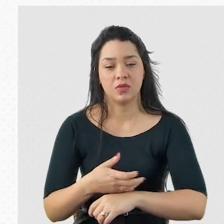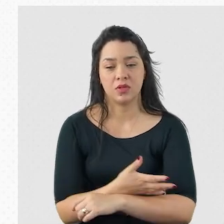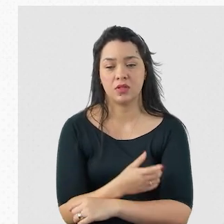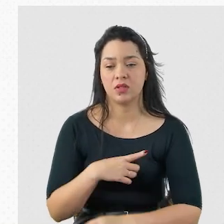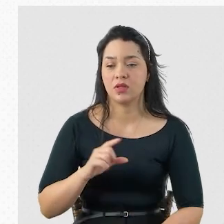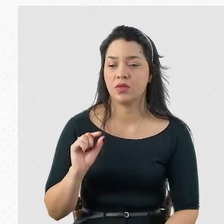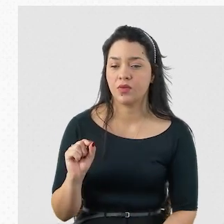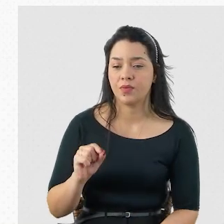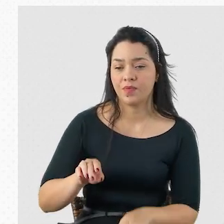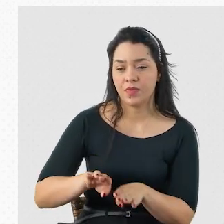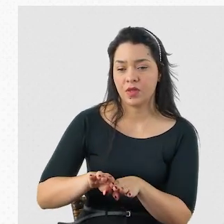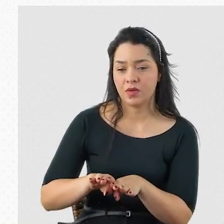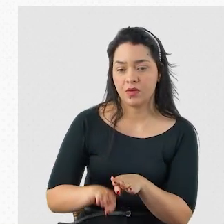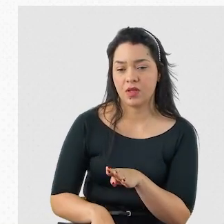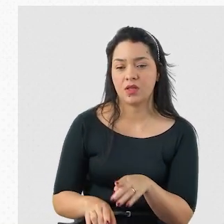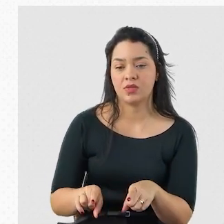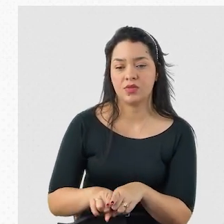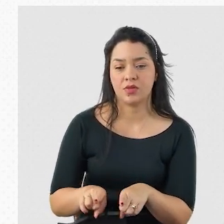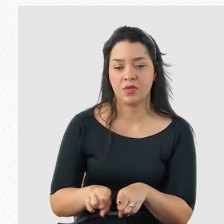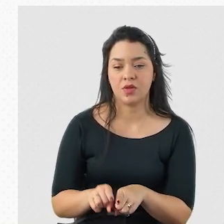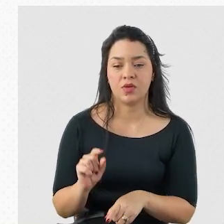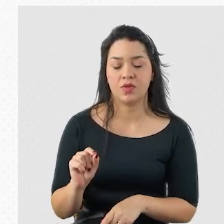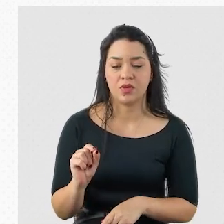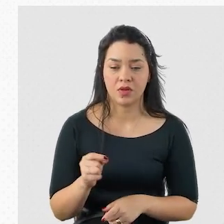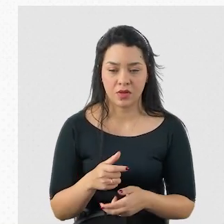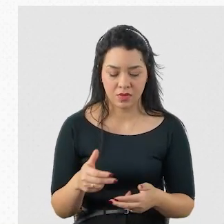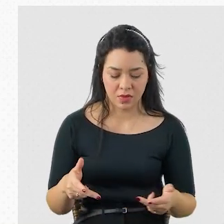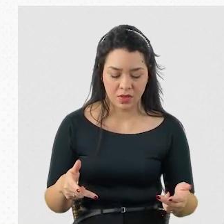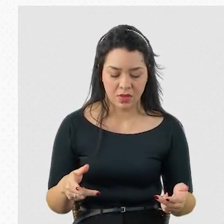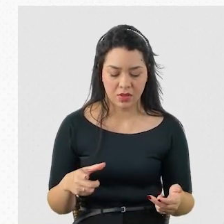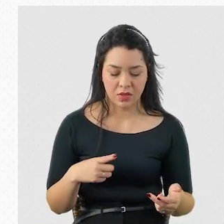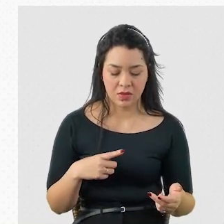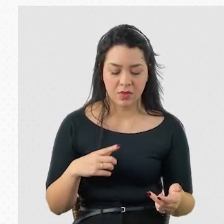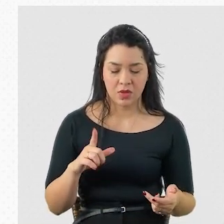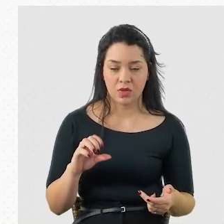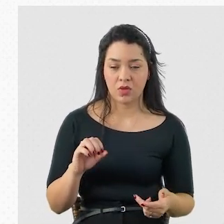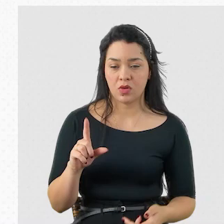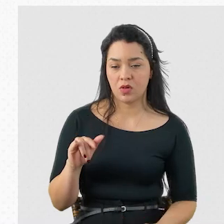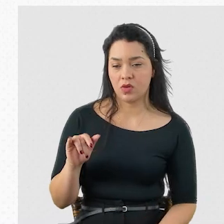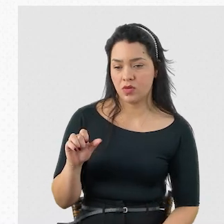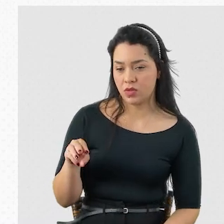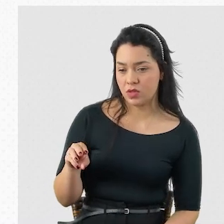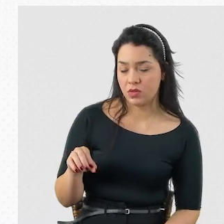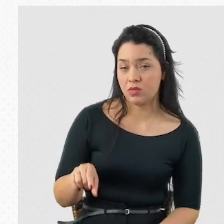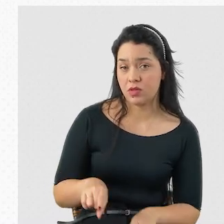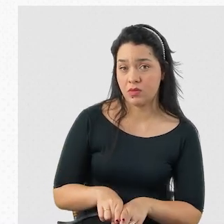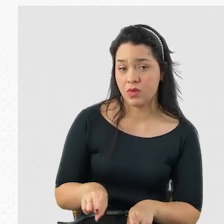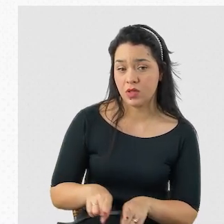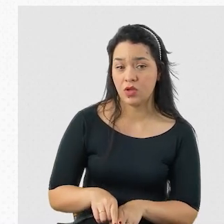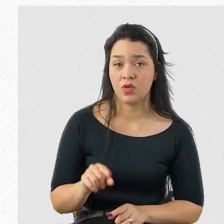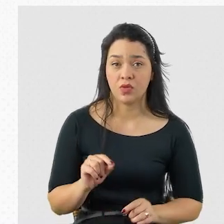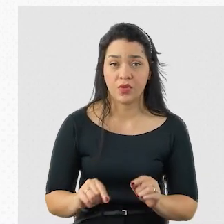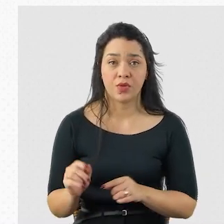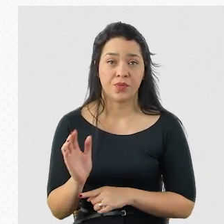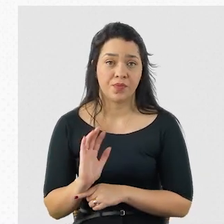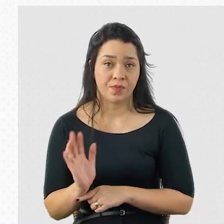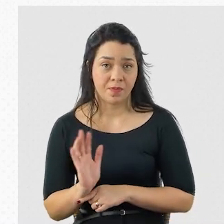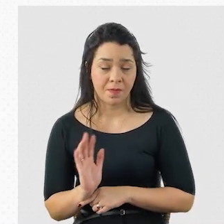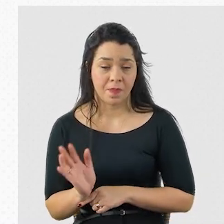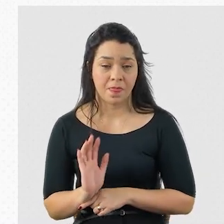marcada por desigualdades, refletindo feridas abertas deixadas pelo colonialismo. Deixar claro que quando o cinema americano